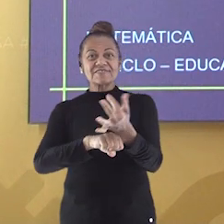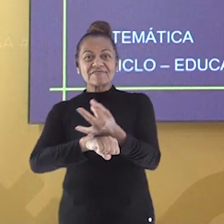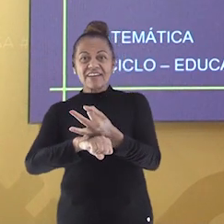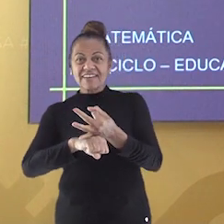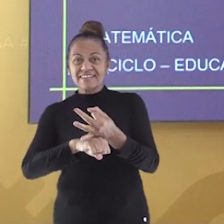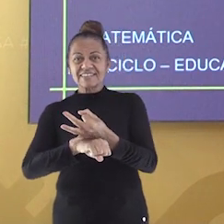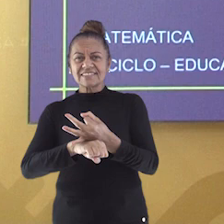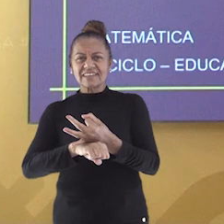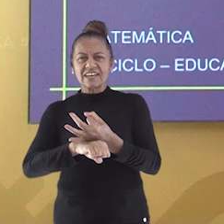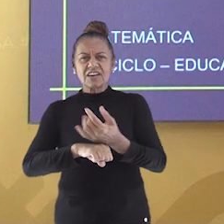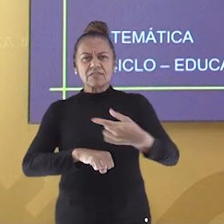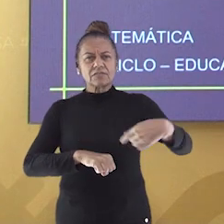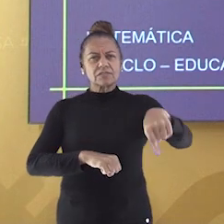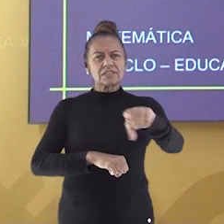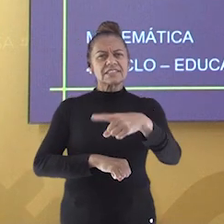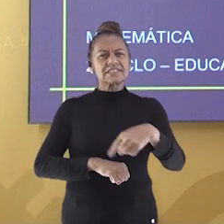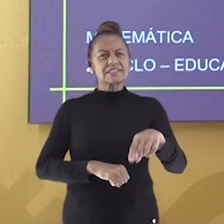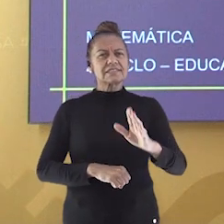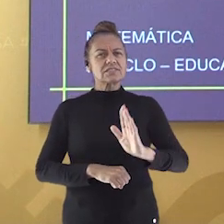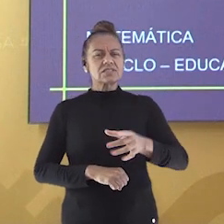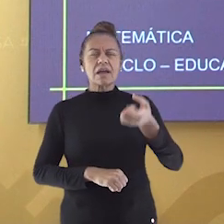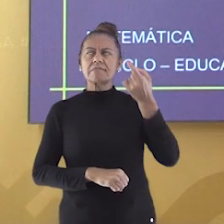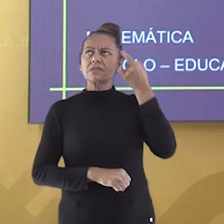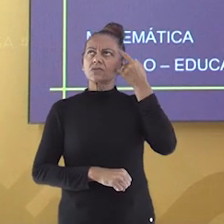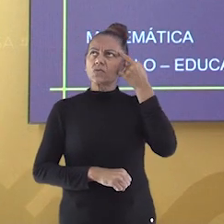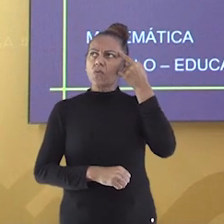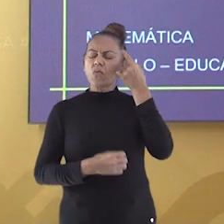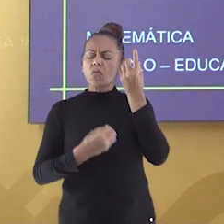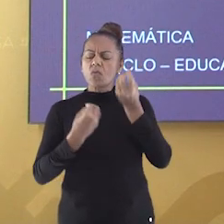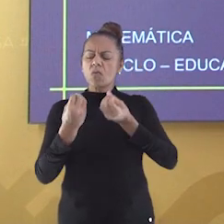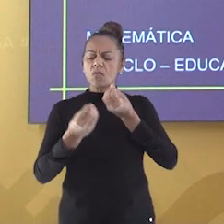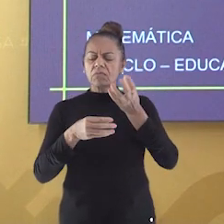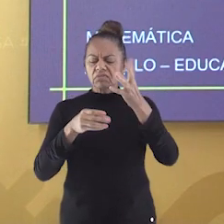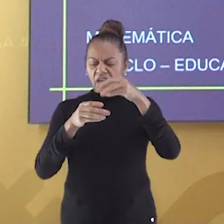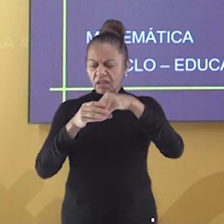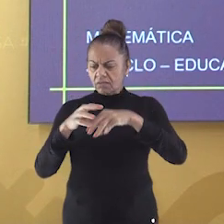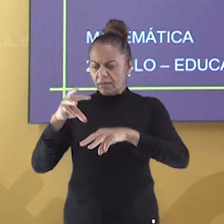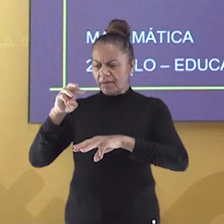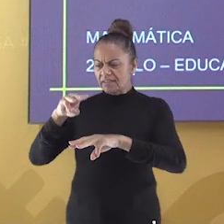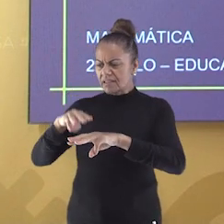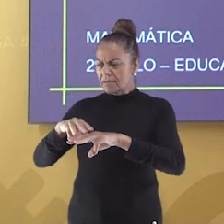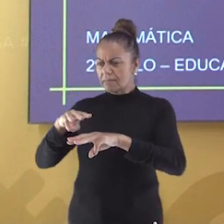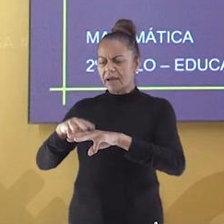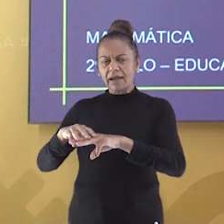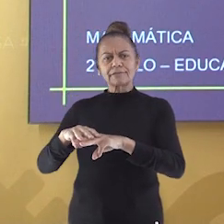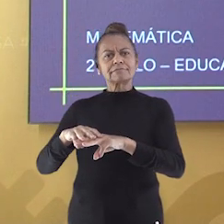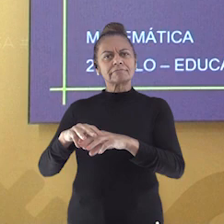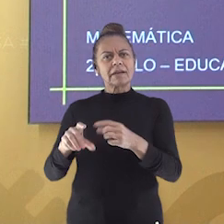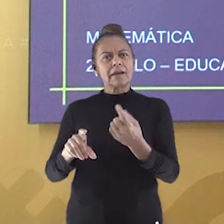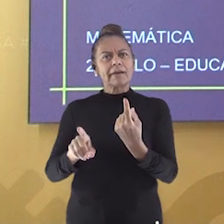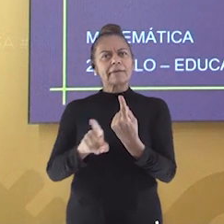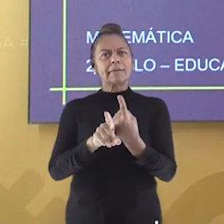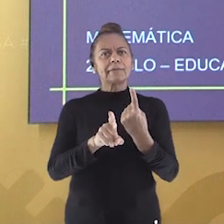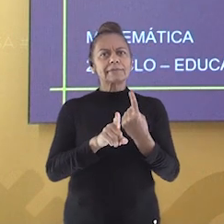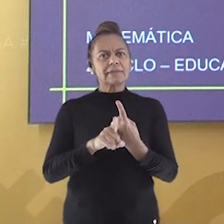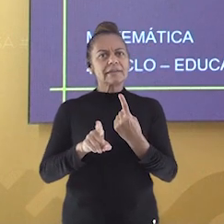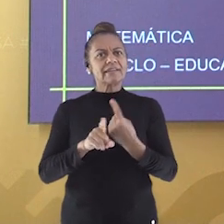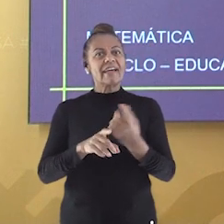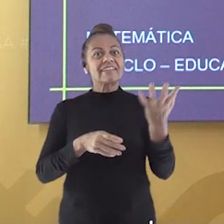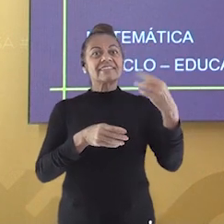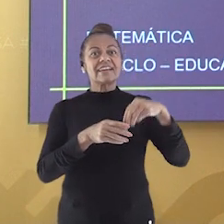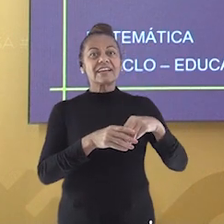está presente nas receitas culinárias? Nesse encontro vamos apresentar algumas